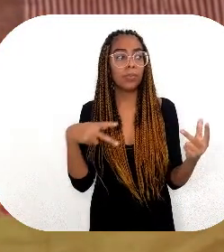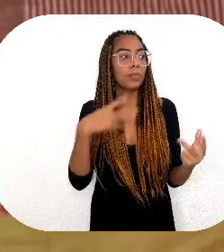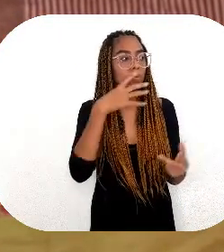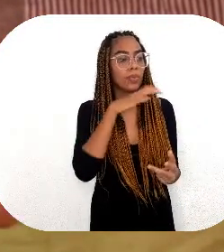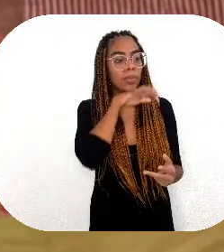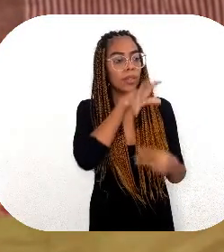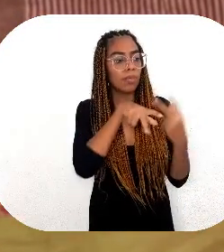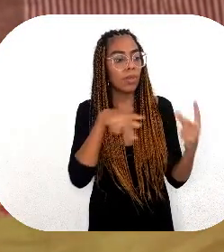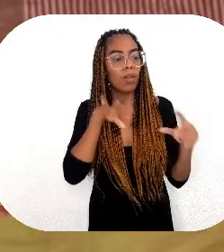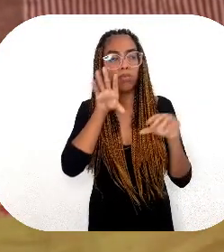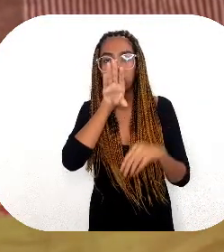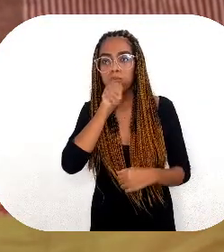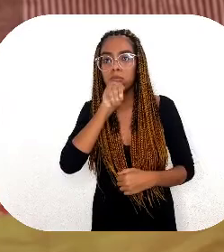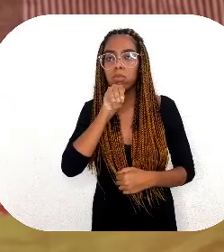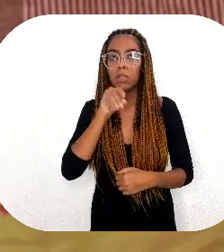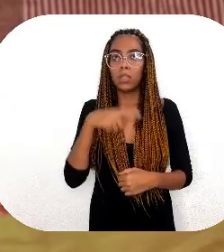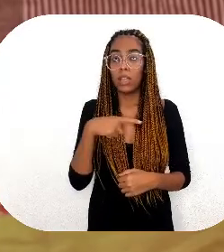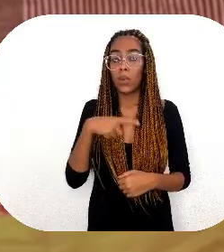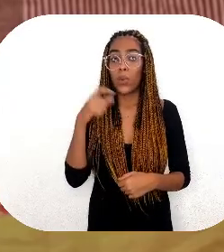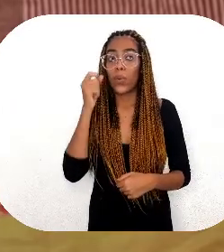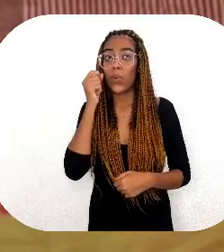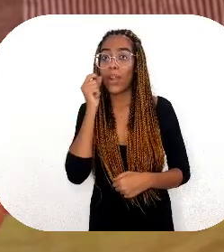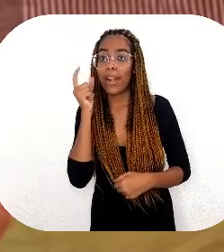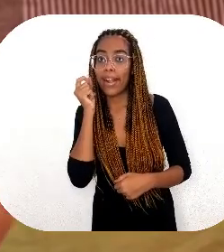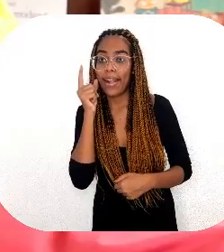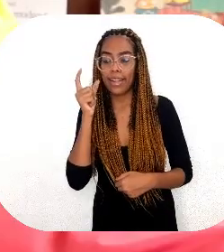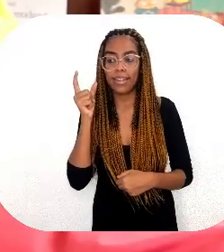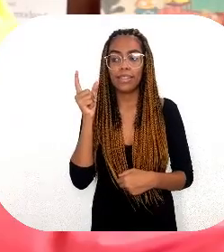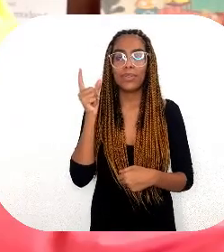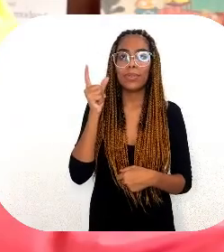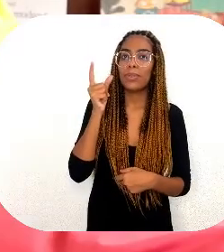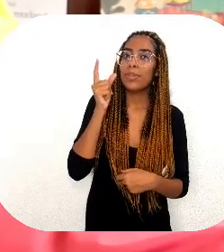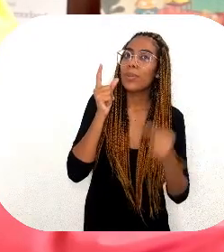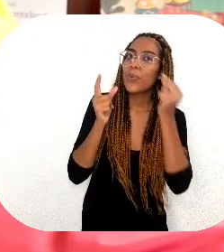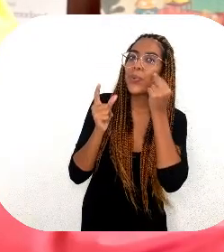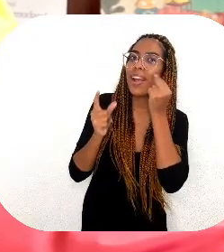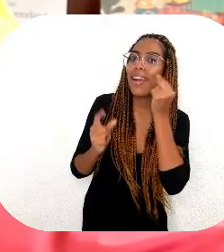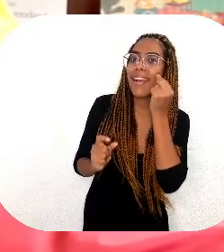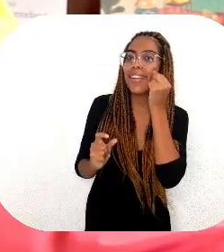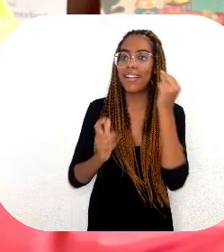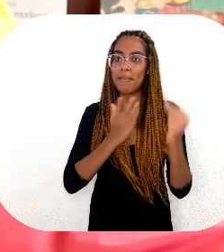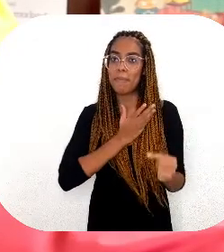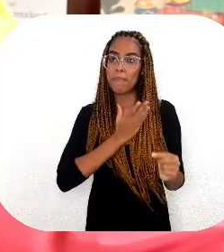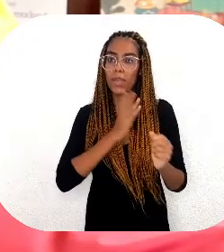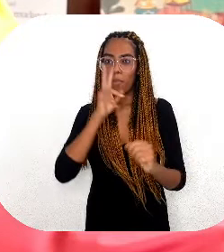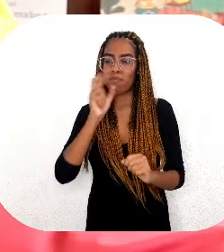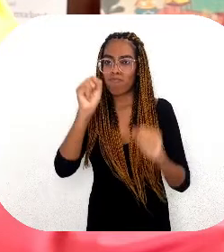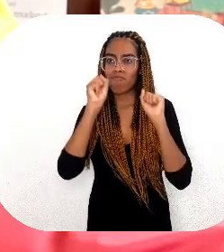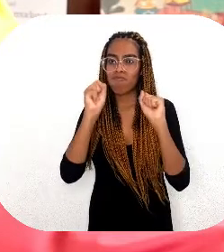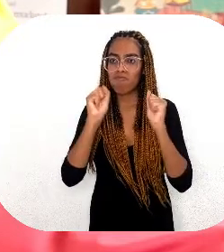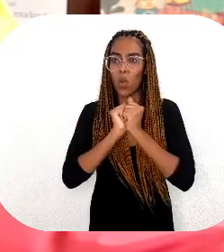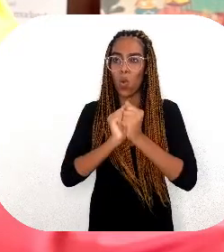de antigamente, no tempo que os bichos falavam feito gente, o gato e o rato